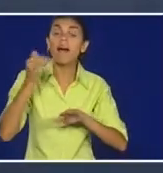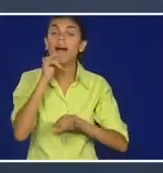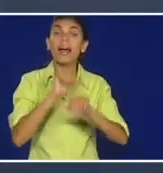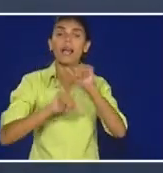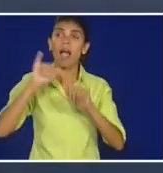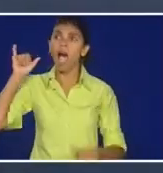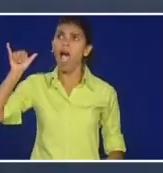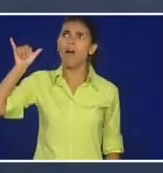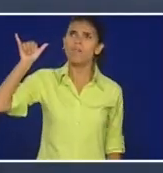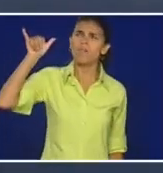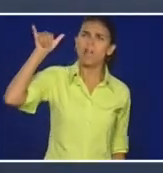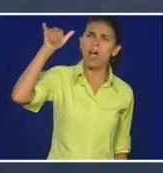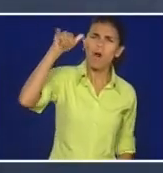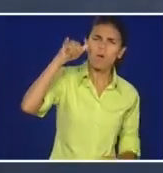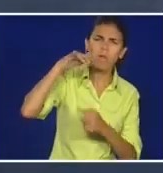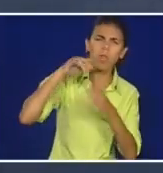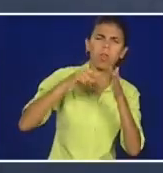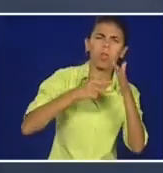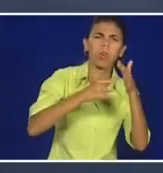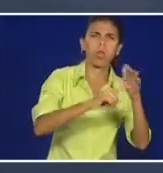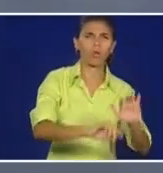altos, como a turbina de um avião.